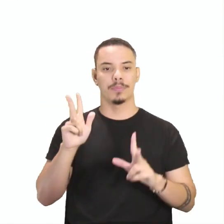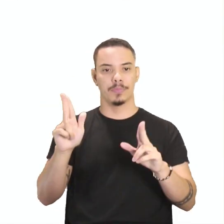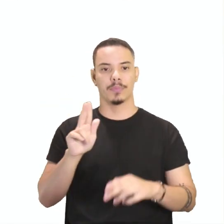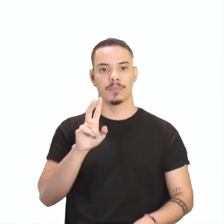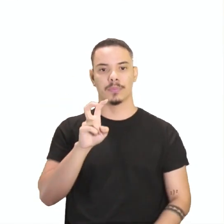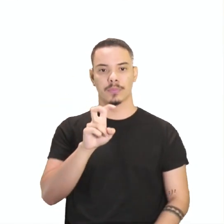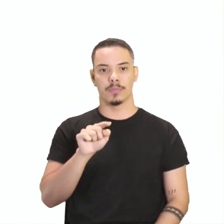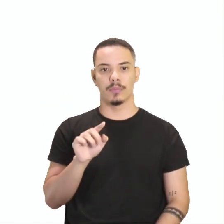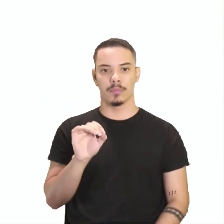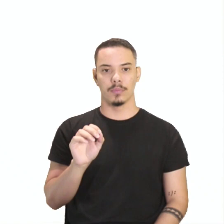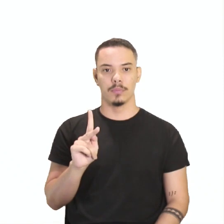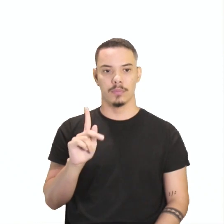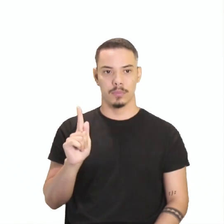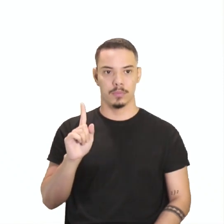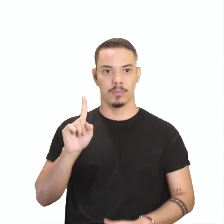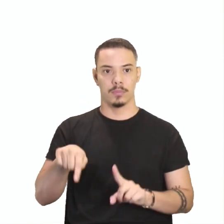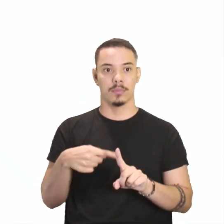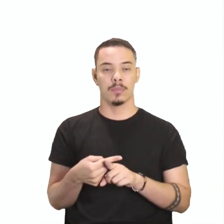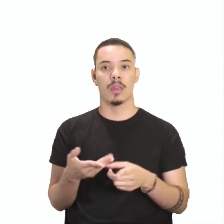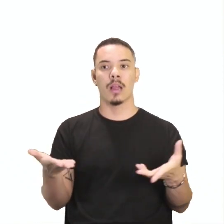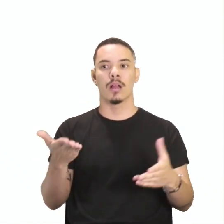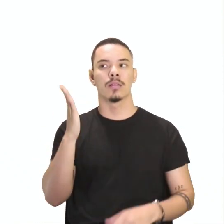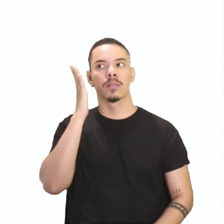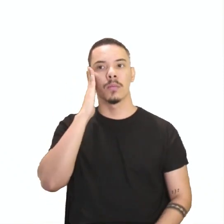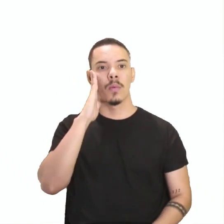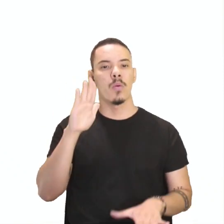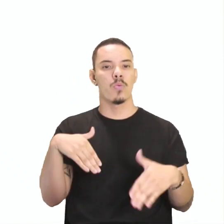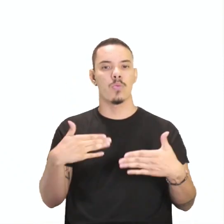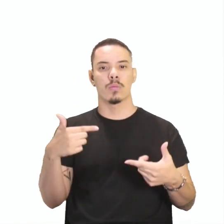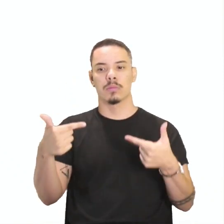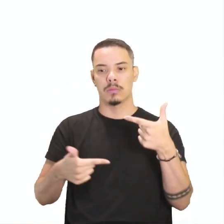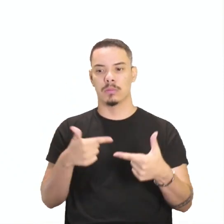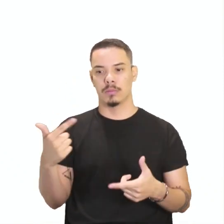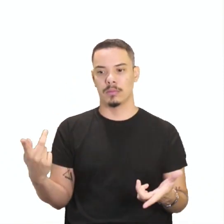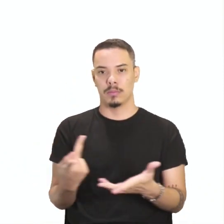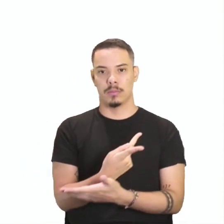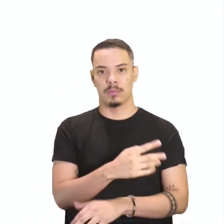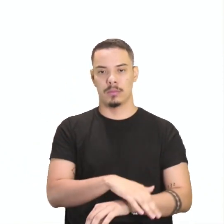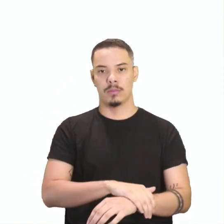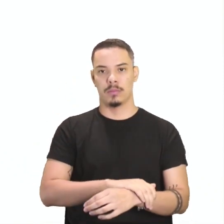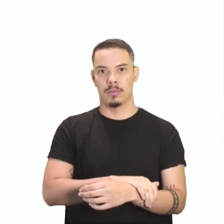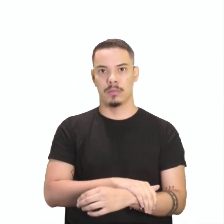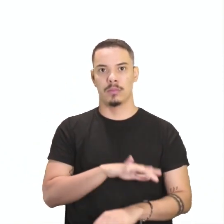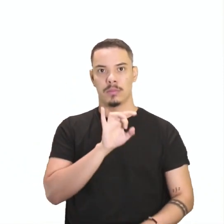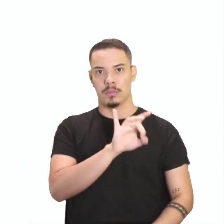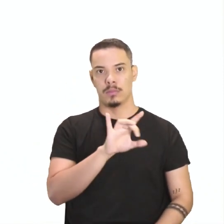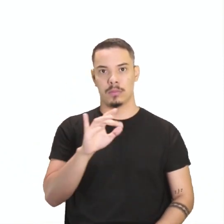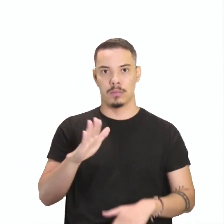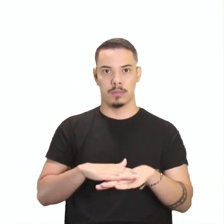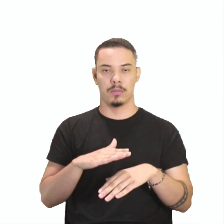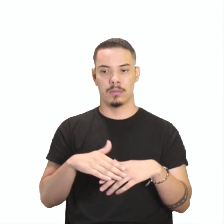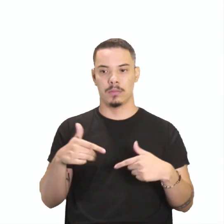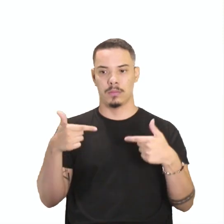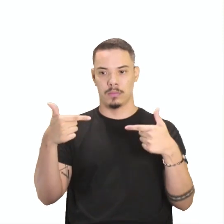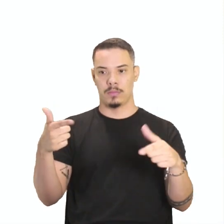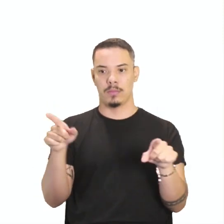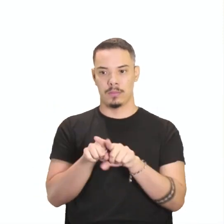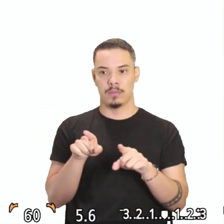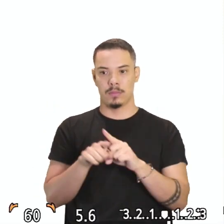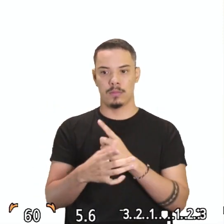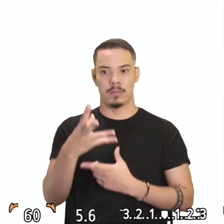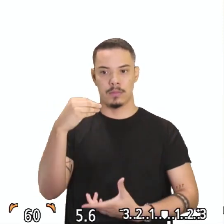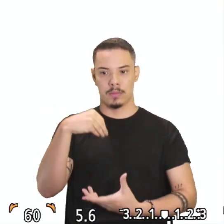quadrado. Aí aqui, Décio, olha só, qual é o trabalho realizado em cada batida do monjolo e do trabalhador no